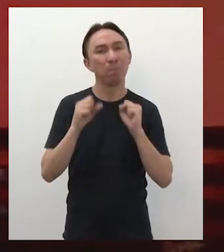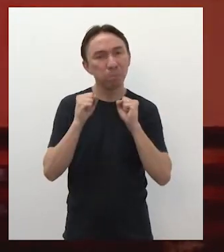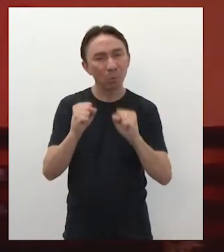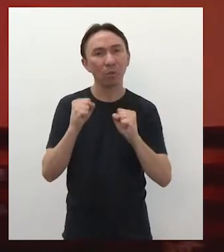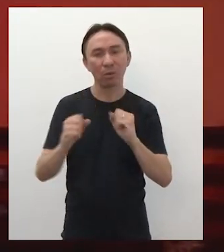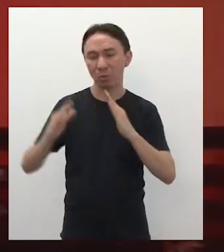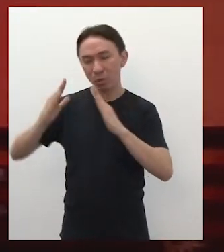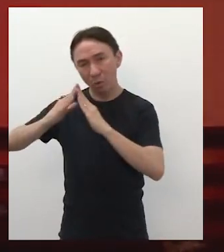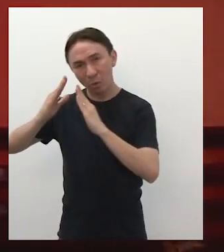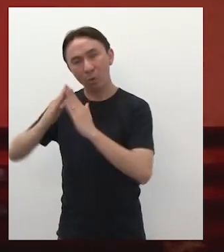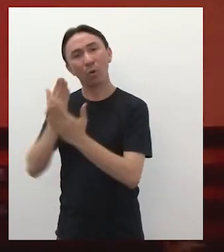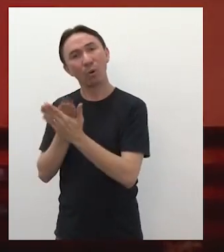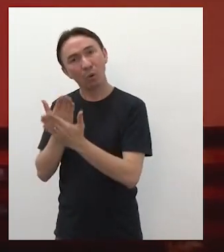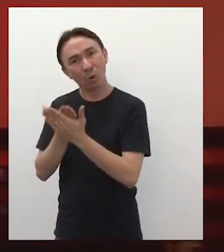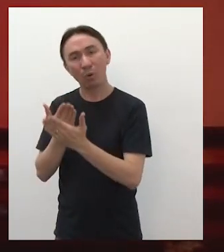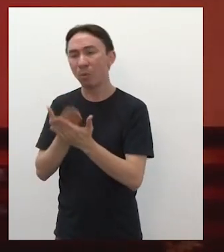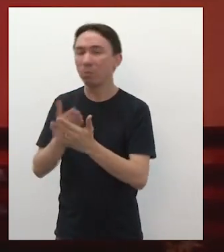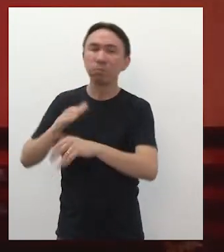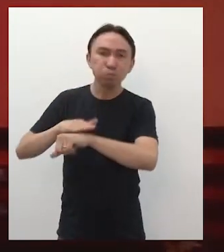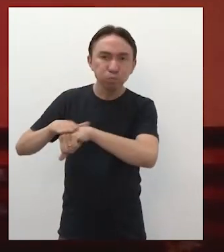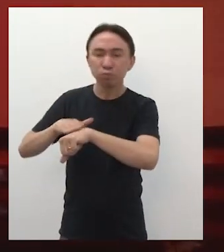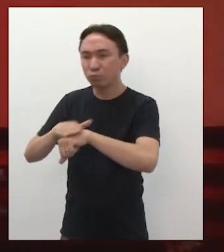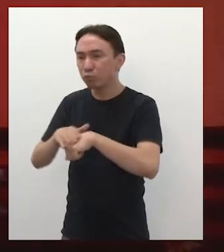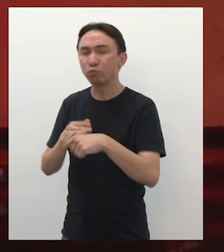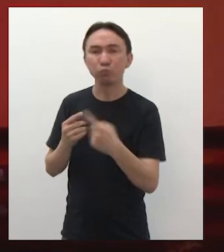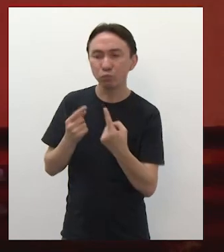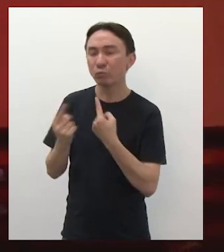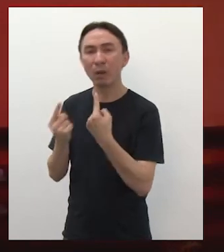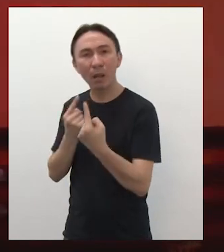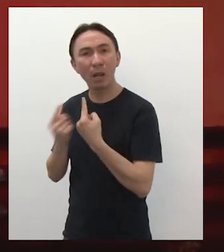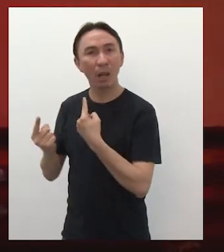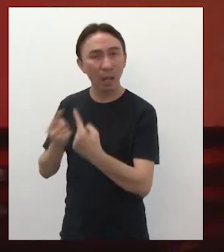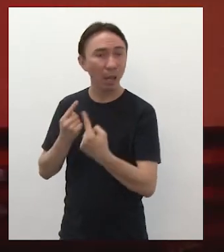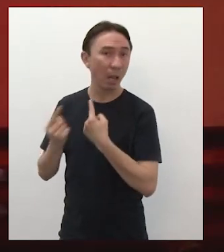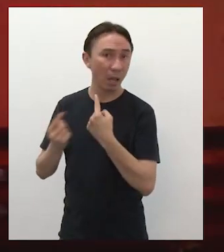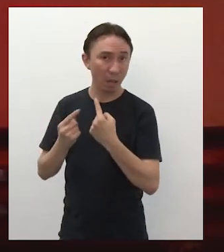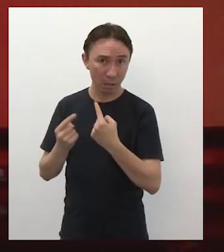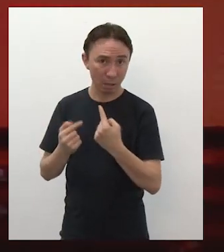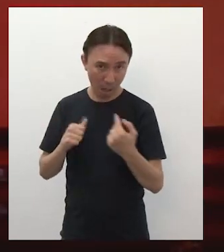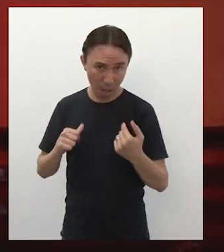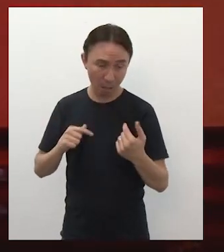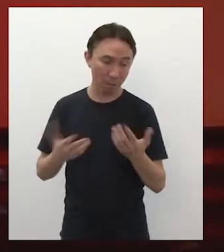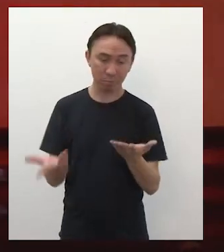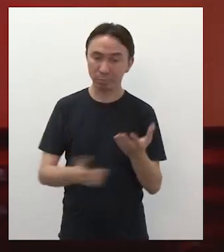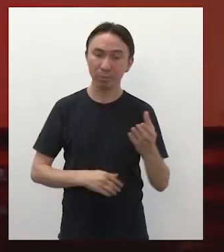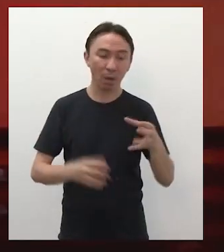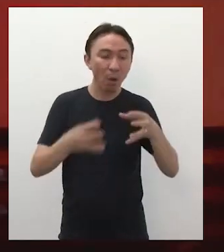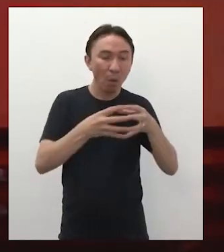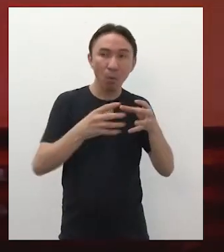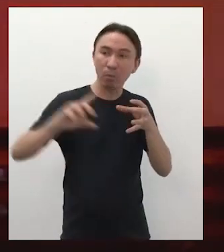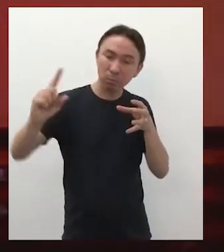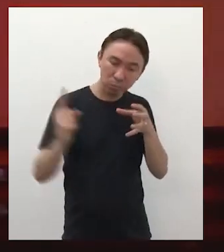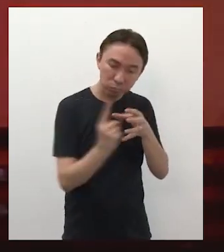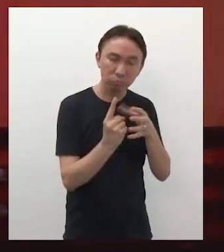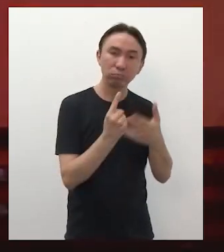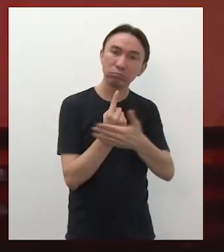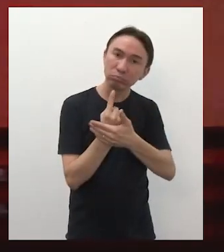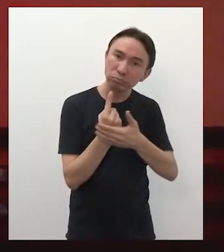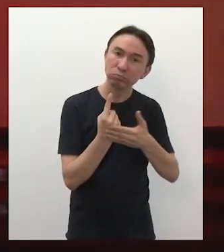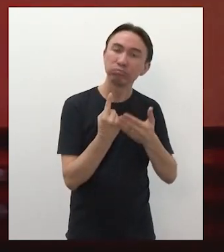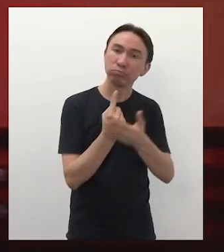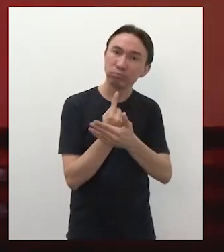escola, para fazer esse movimento de acolhimento e buscar as